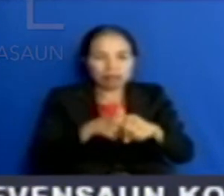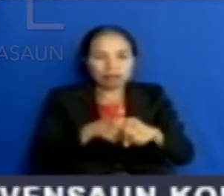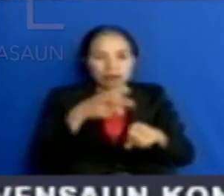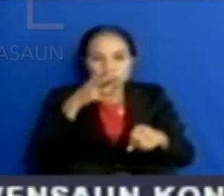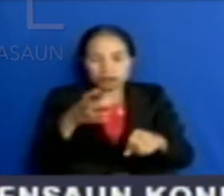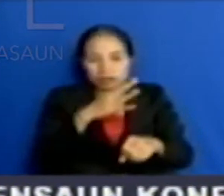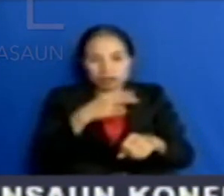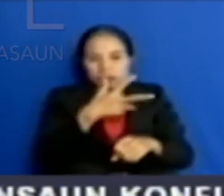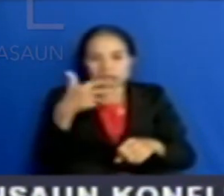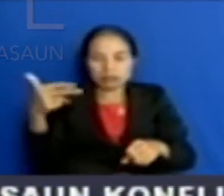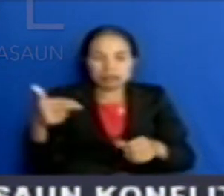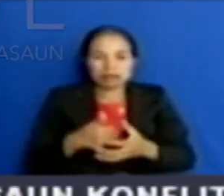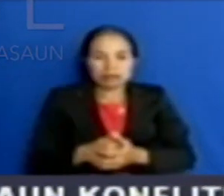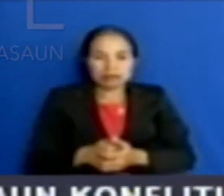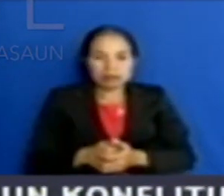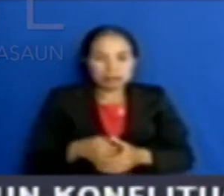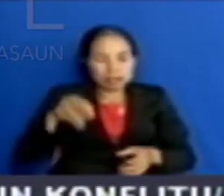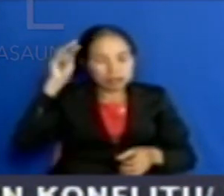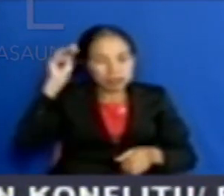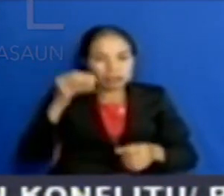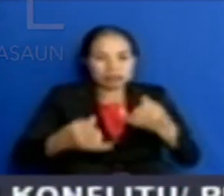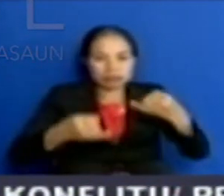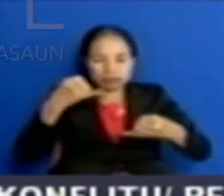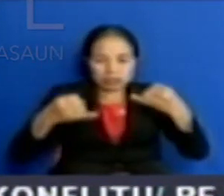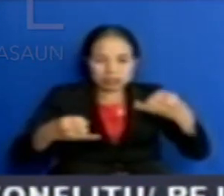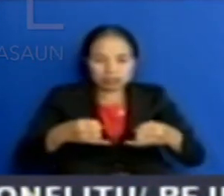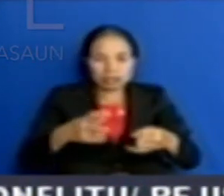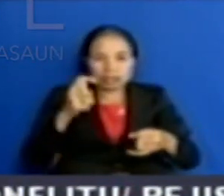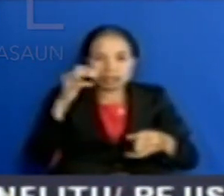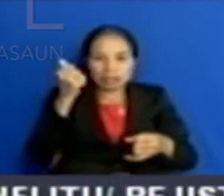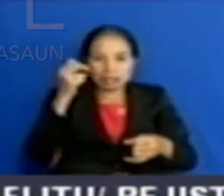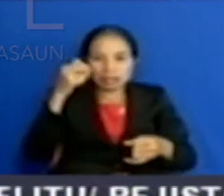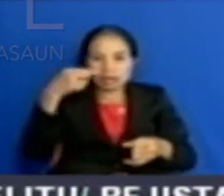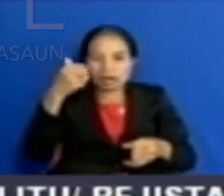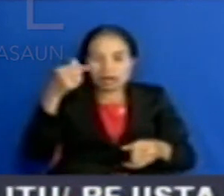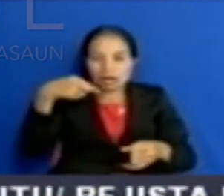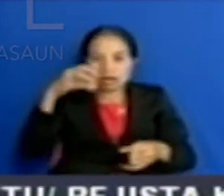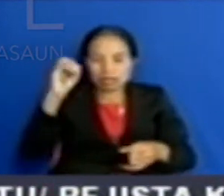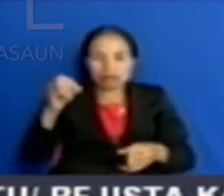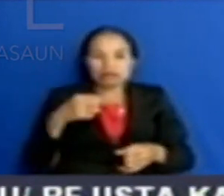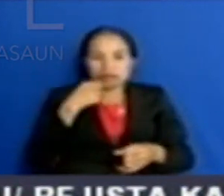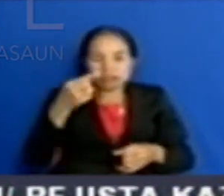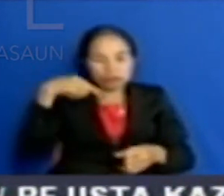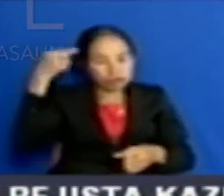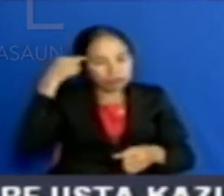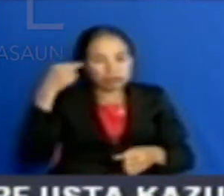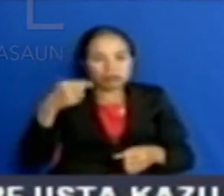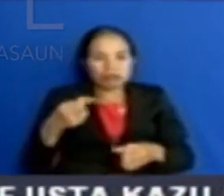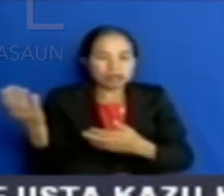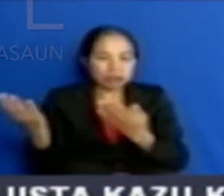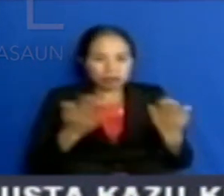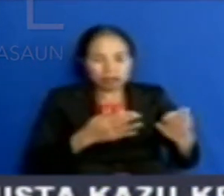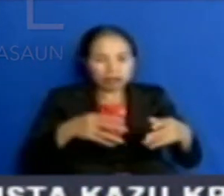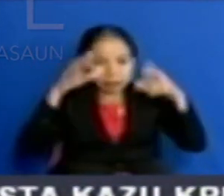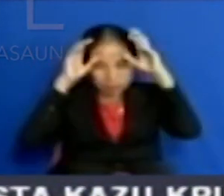no Indonesianian. Ministro de Justiça, Tiago Sarmento Hateten, Governo, Seharuca ba Presidente